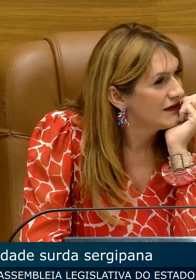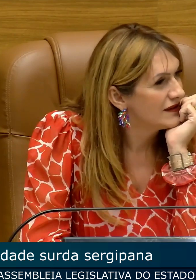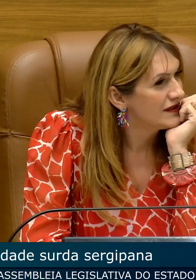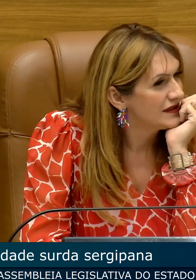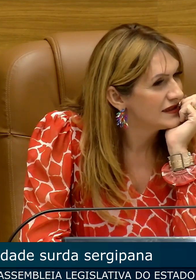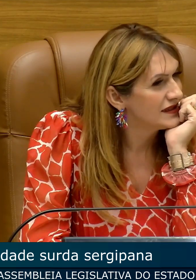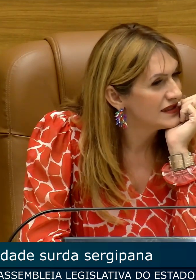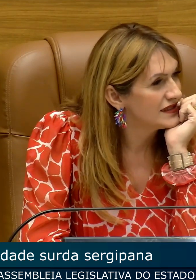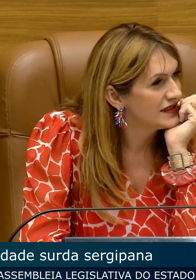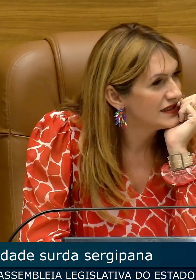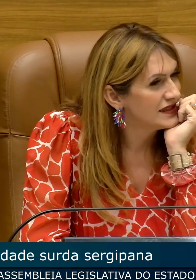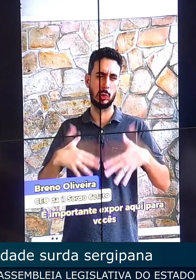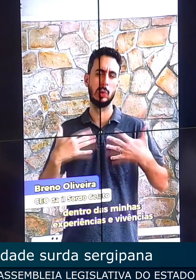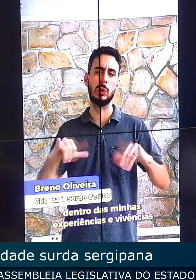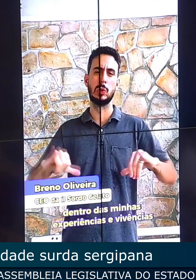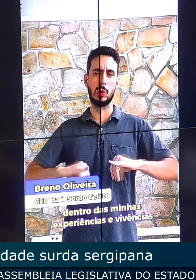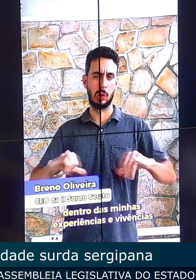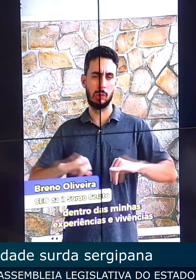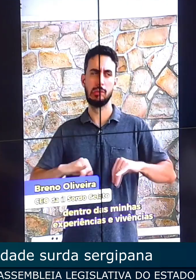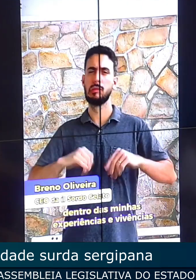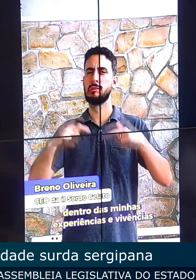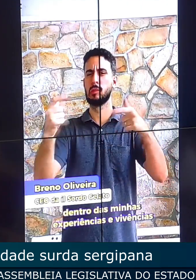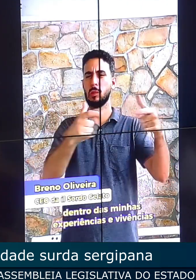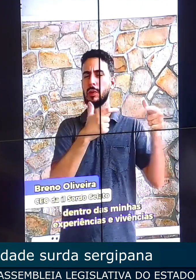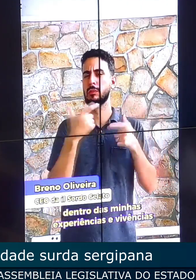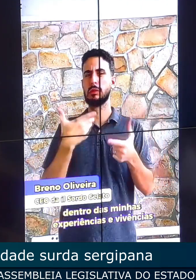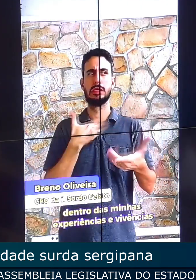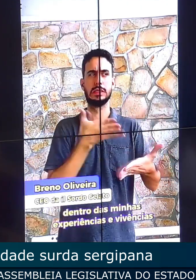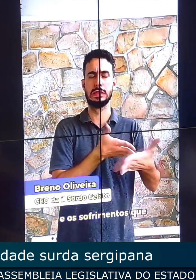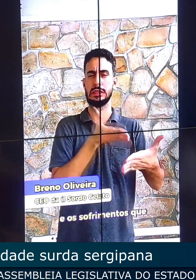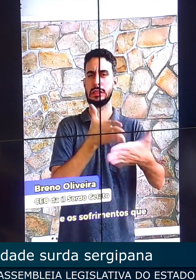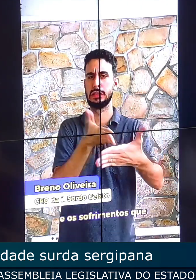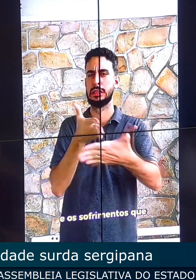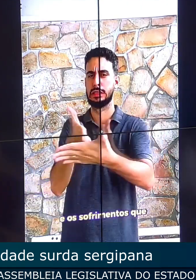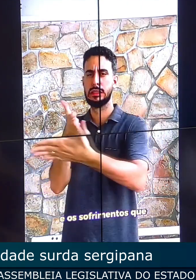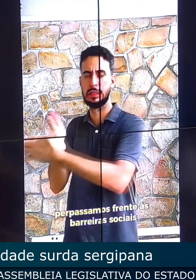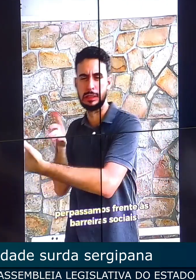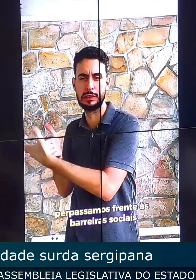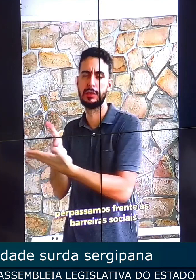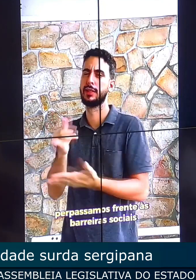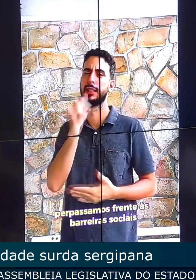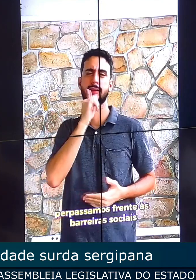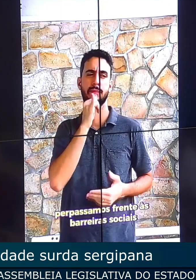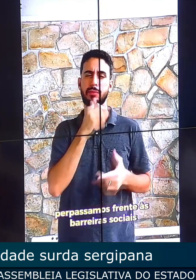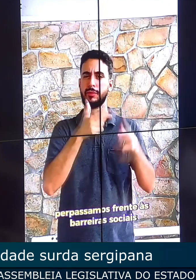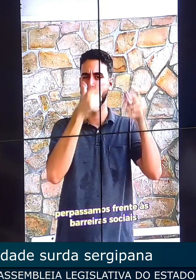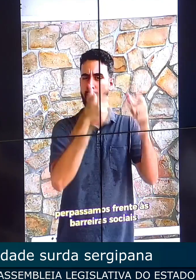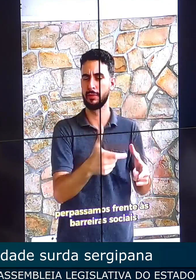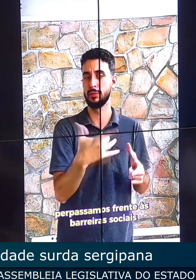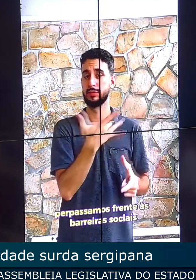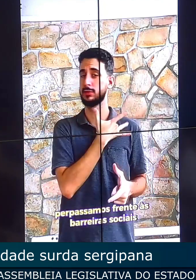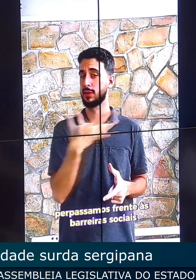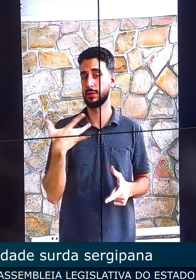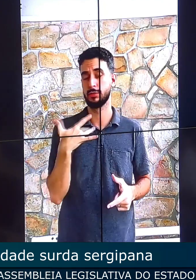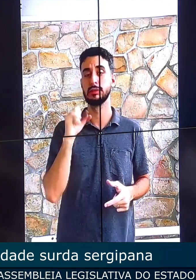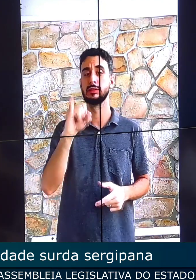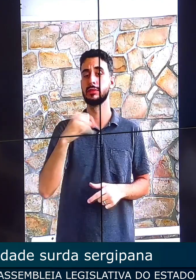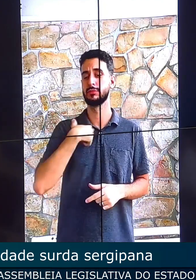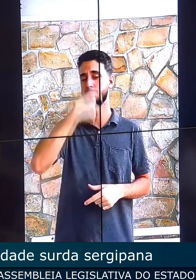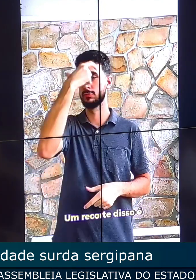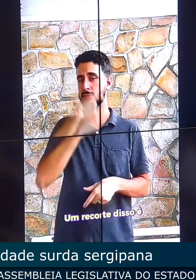É importante expor aqui para vocês, dentro das minhas experiências e vivências, os sofrimentos que perpassamos frente às barreiras